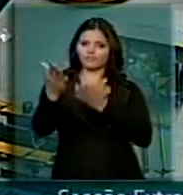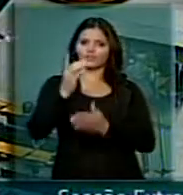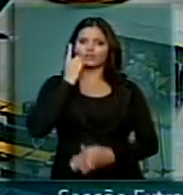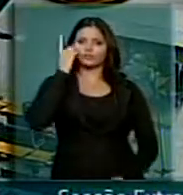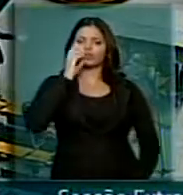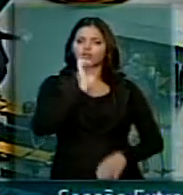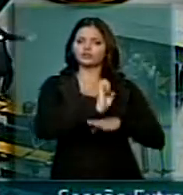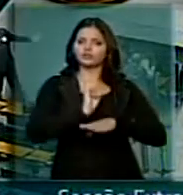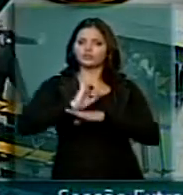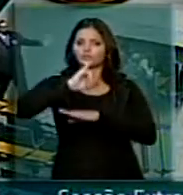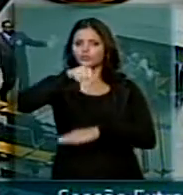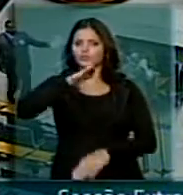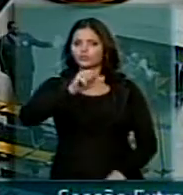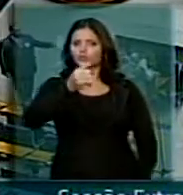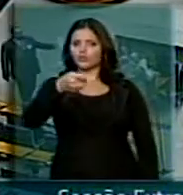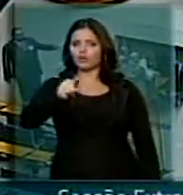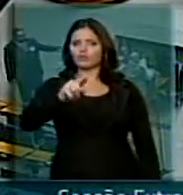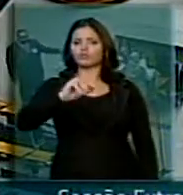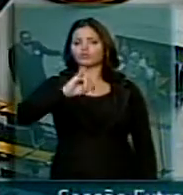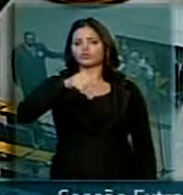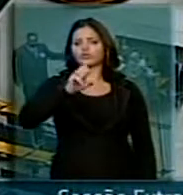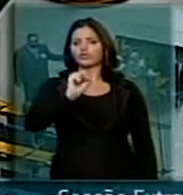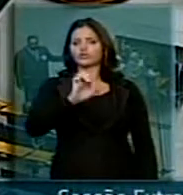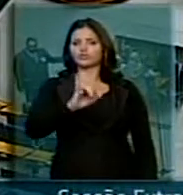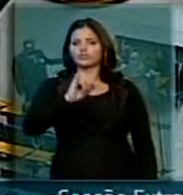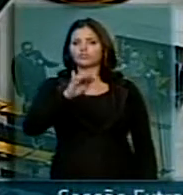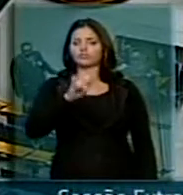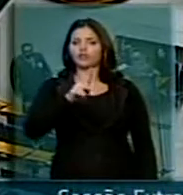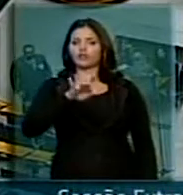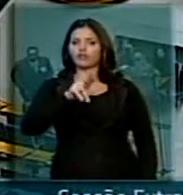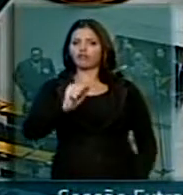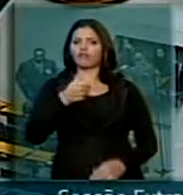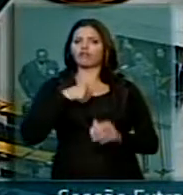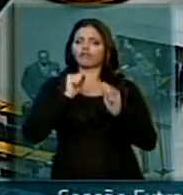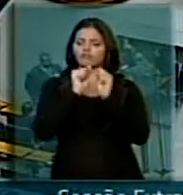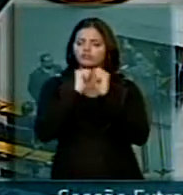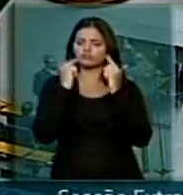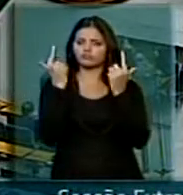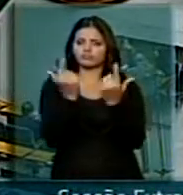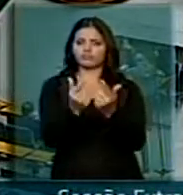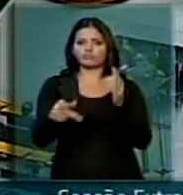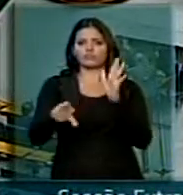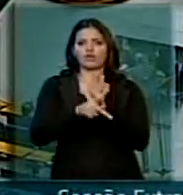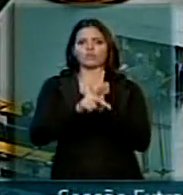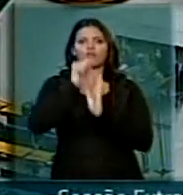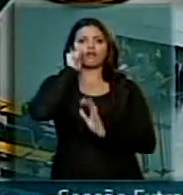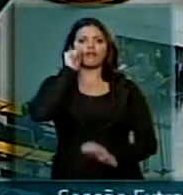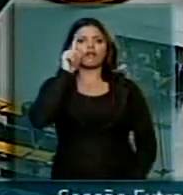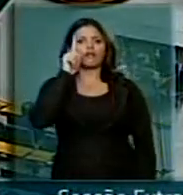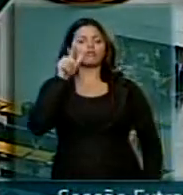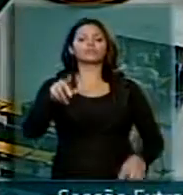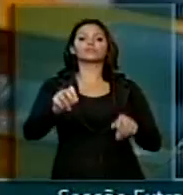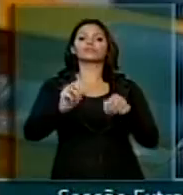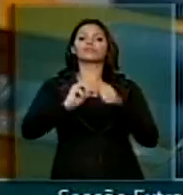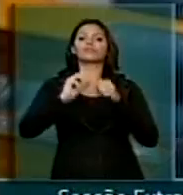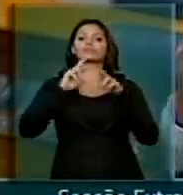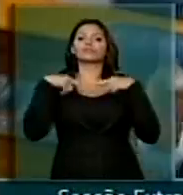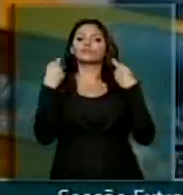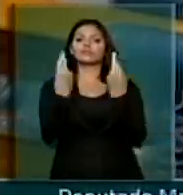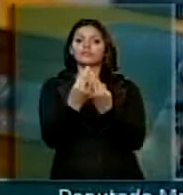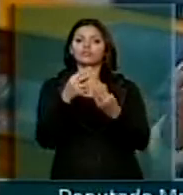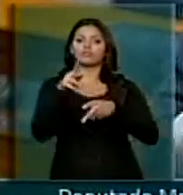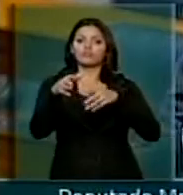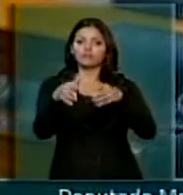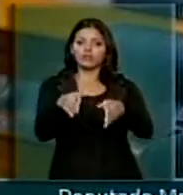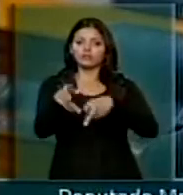deputados estaduais João Henrique Caldas e Joãozinho Pereira, da Assembleia Legislativa de Alagoas, pela realização da audiência pública ontem no Estado, na